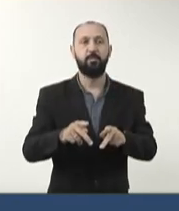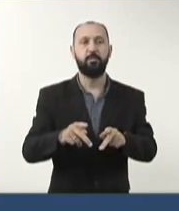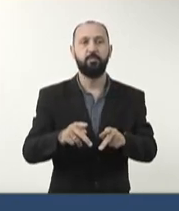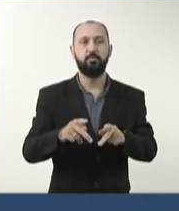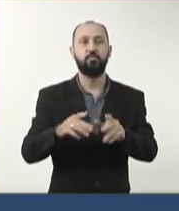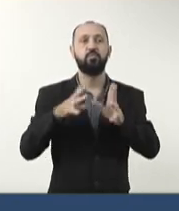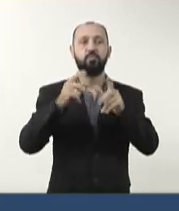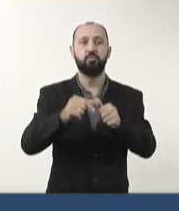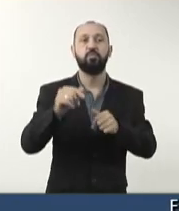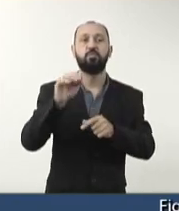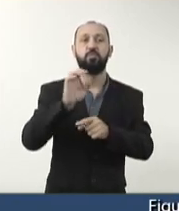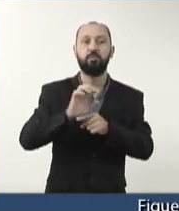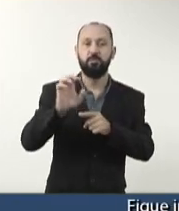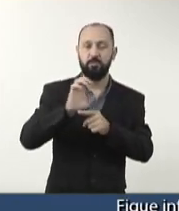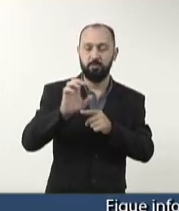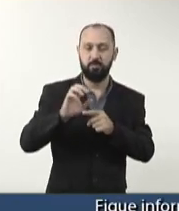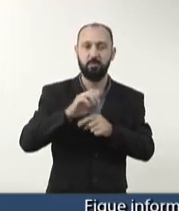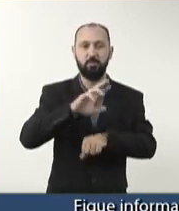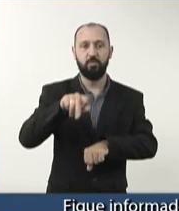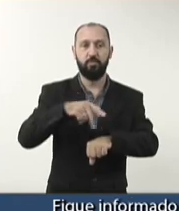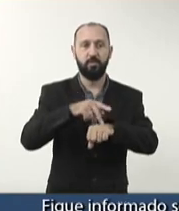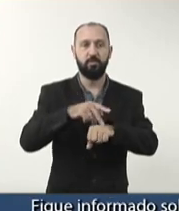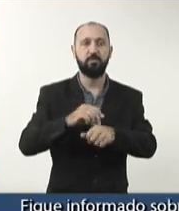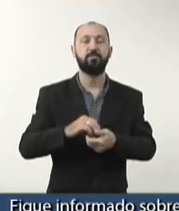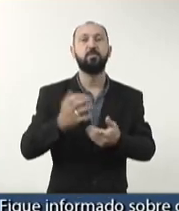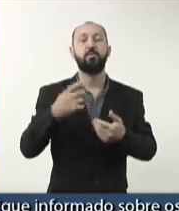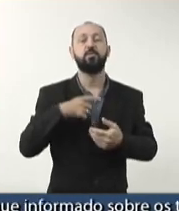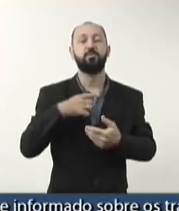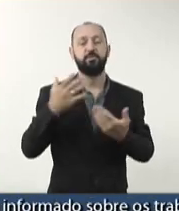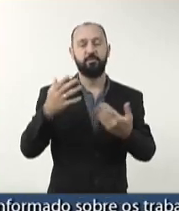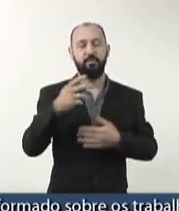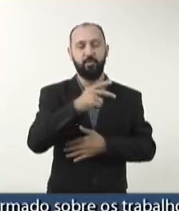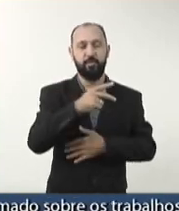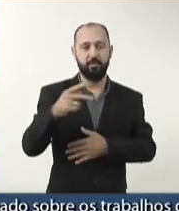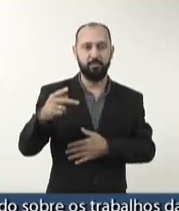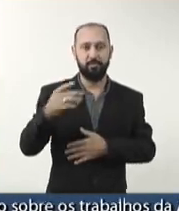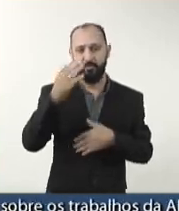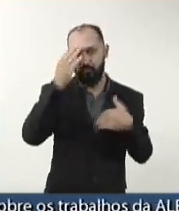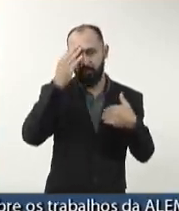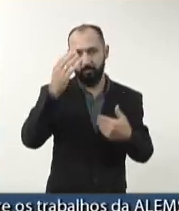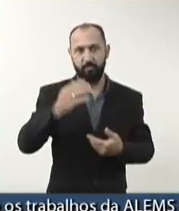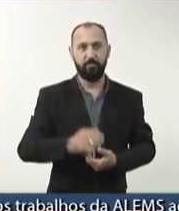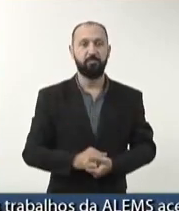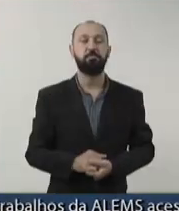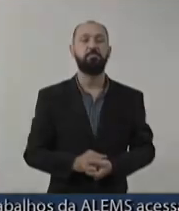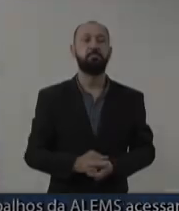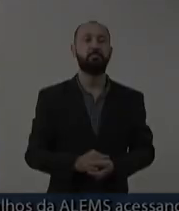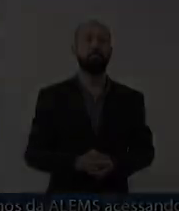de todo o nosso Estado e de todo o país. É o que eu tinha, senhor presidente. Meu muito obrigado.